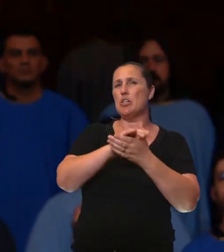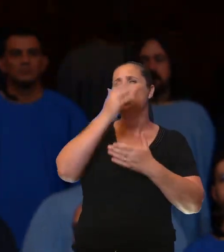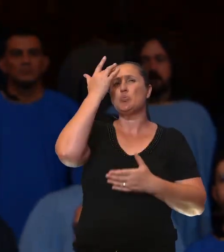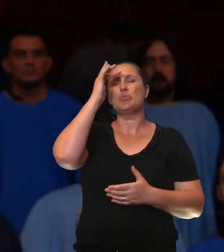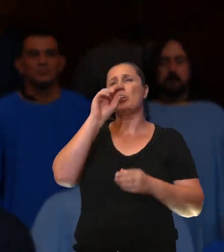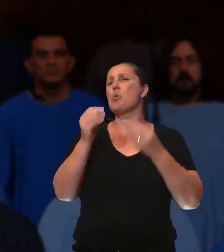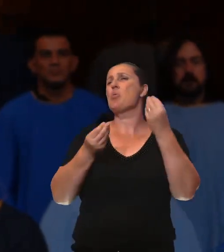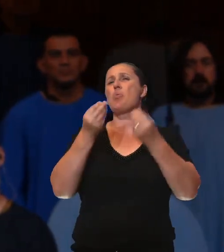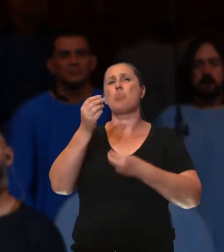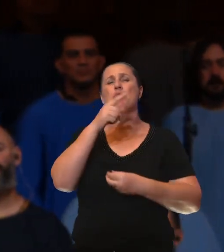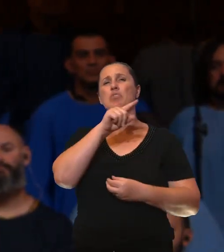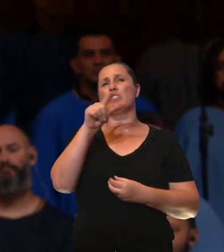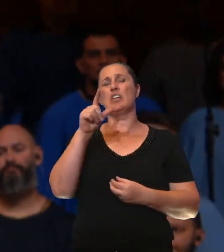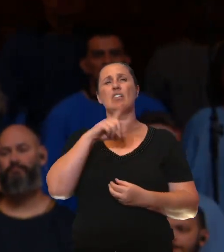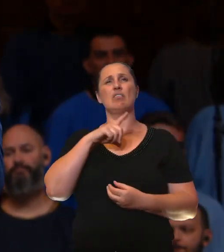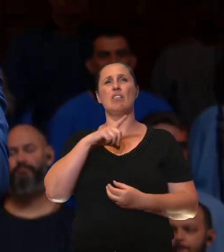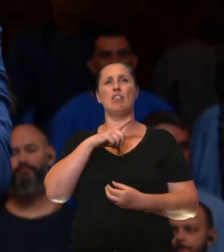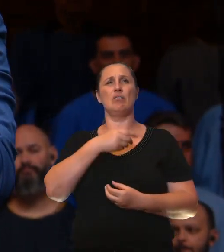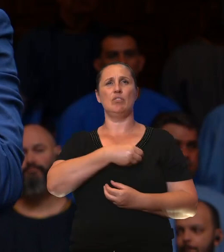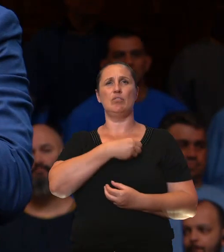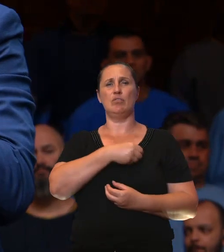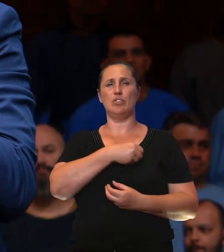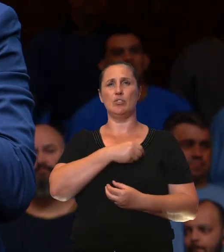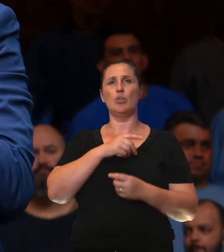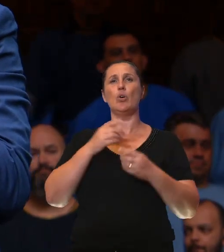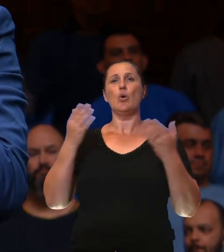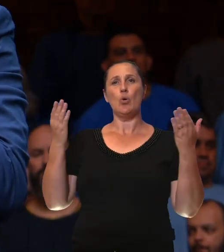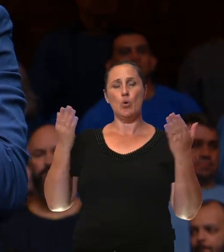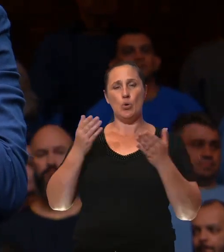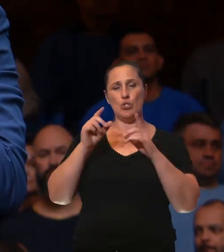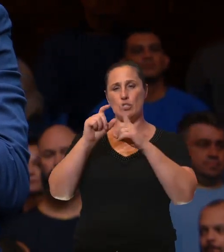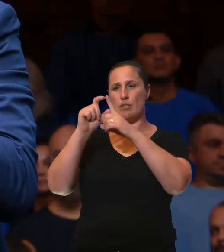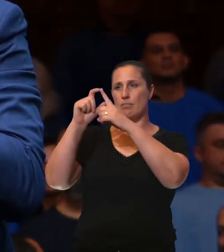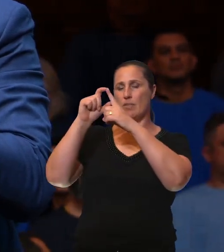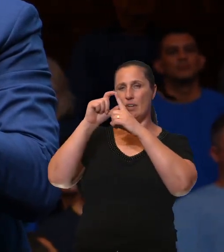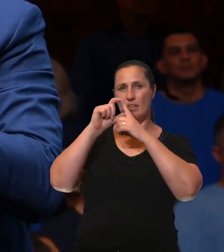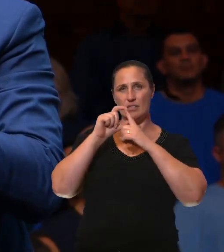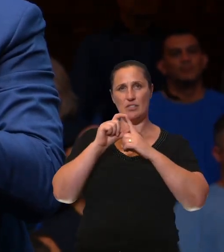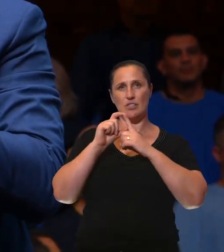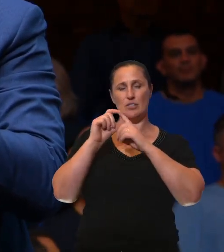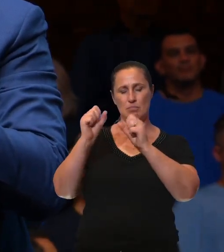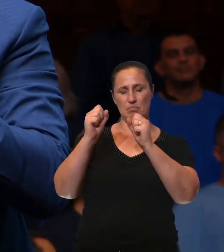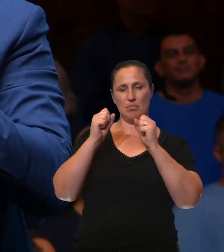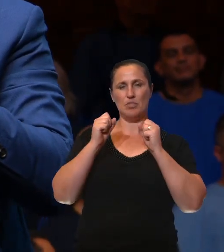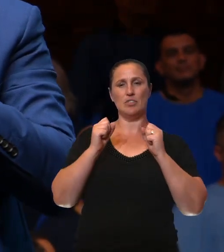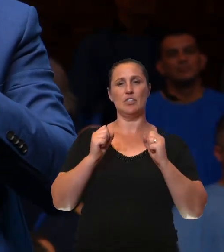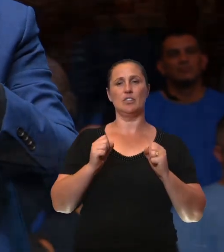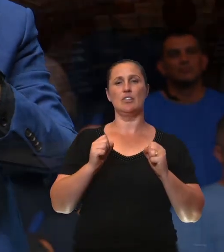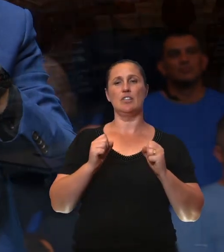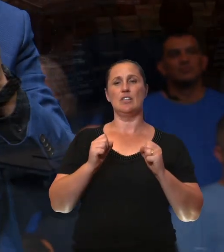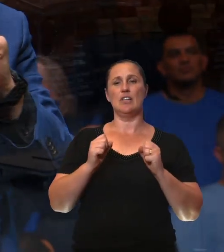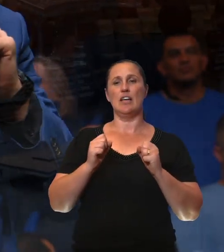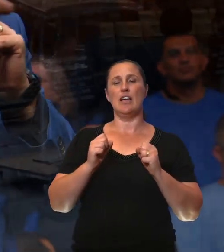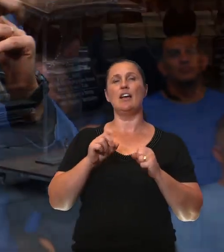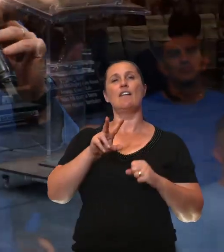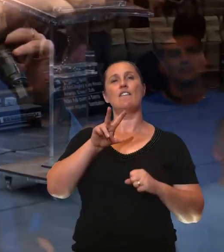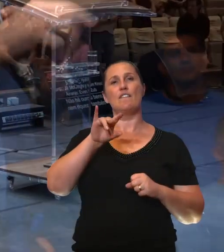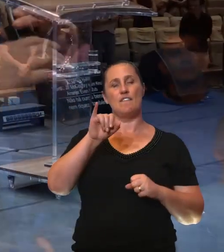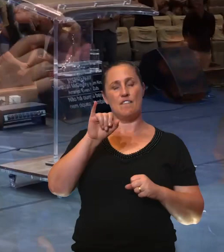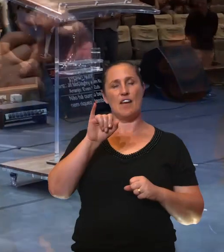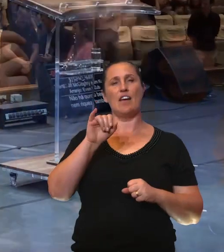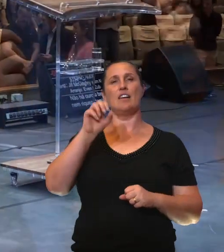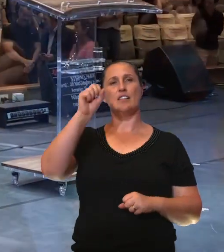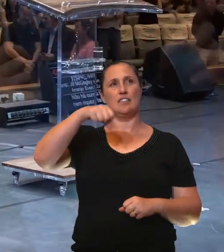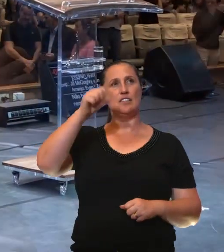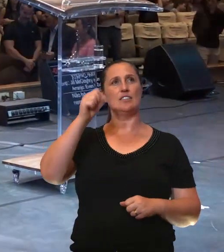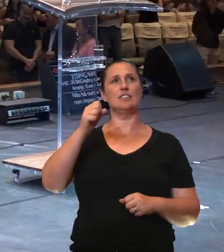ou como você tem enxergado as coisas. Hoje a palavra de Deus, que é poderosa, ela vai sim